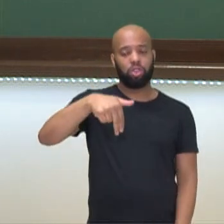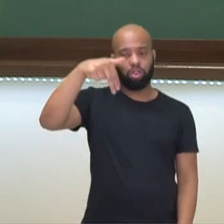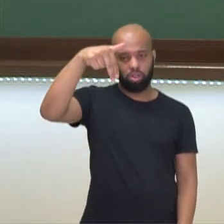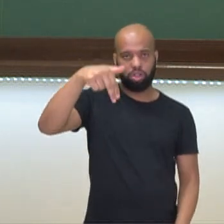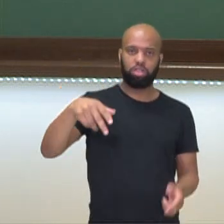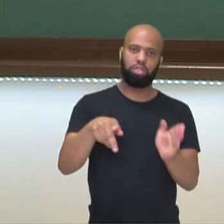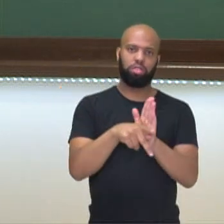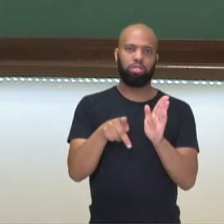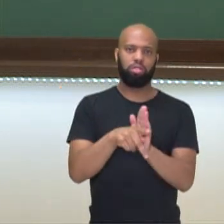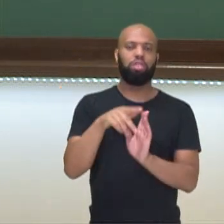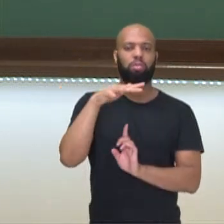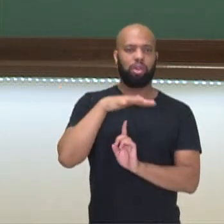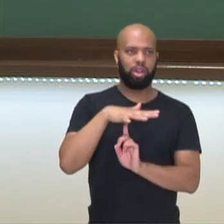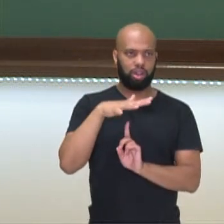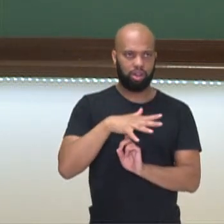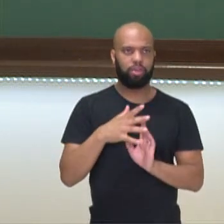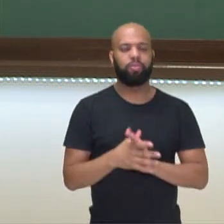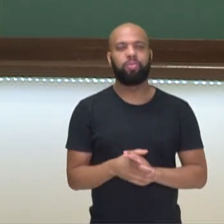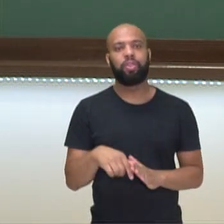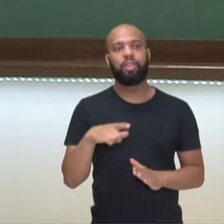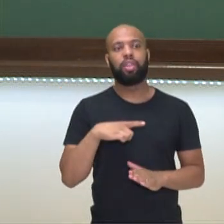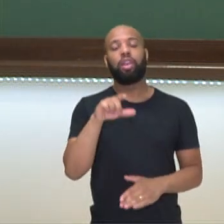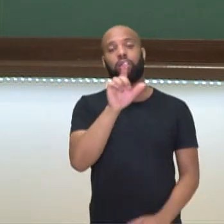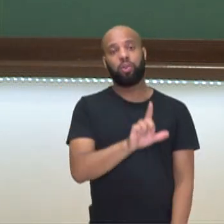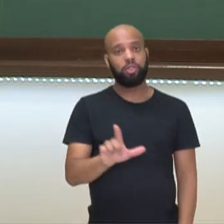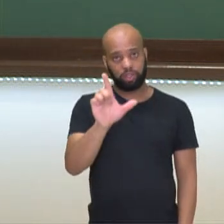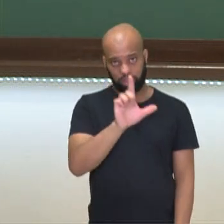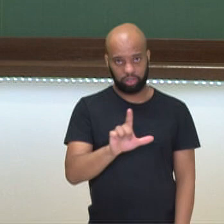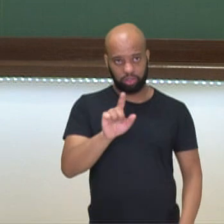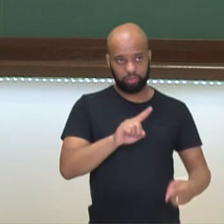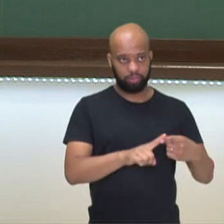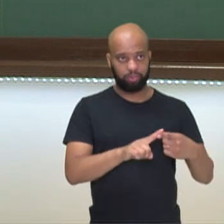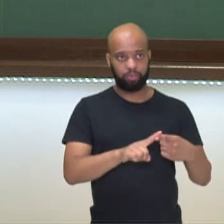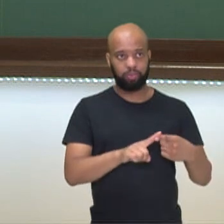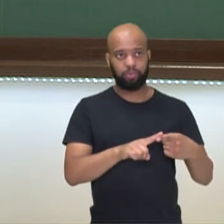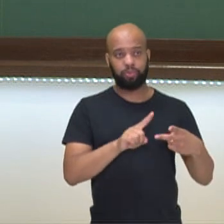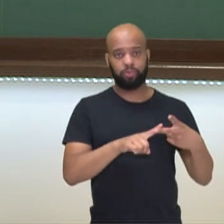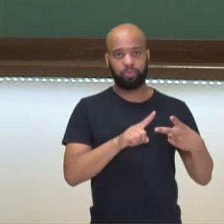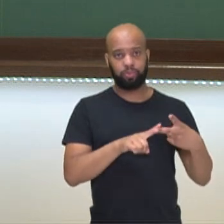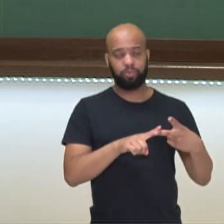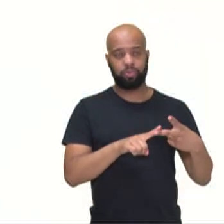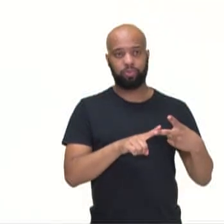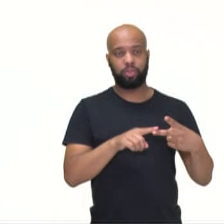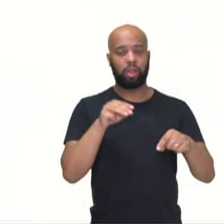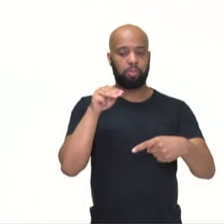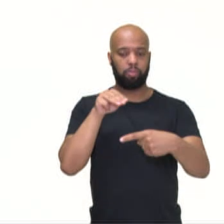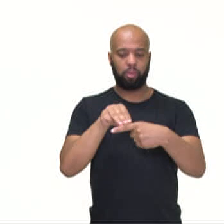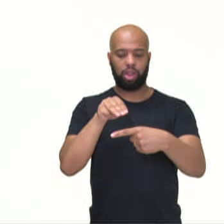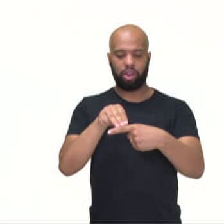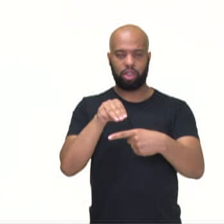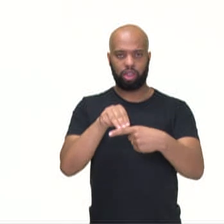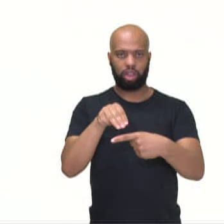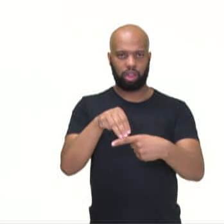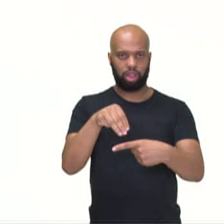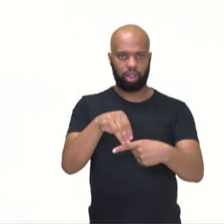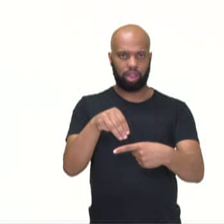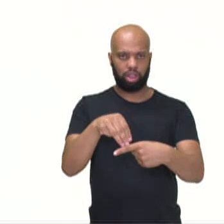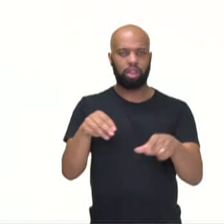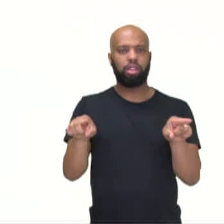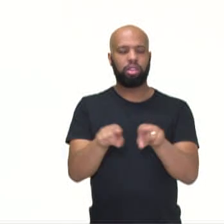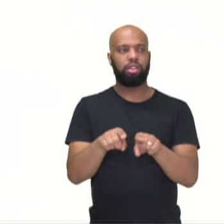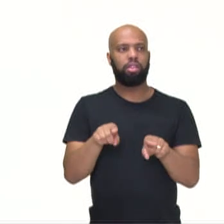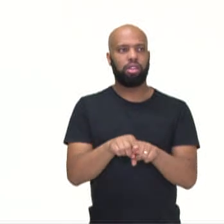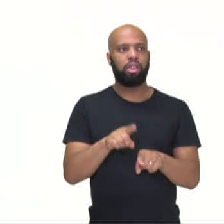Paraná, capitaneada principalmente por Londrina e por Maringá, também, na